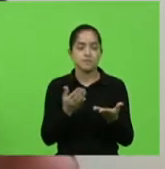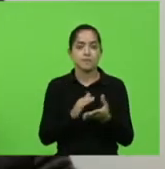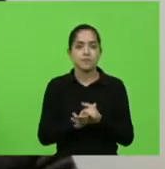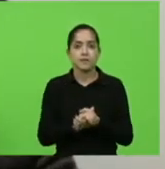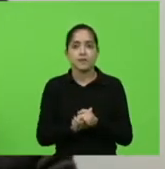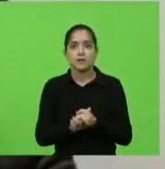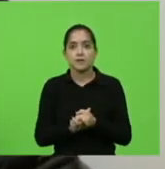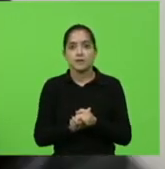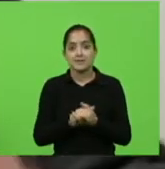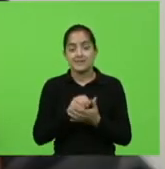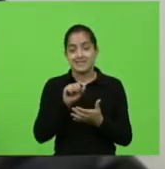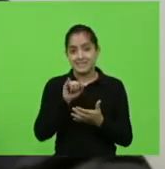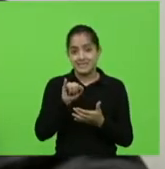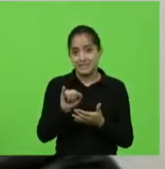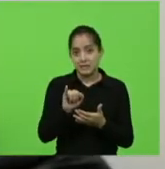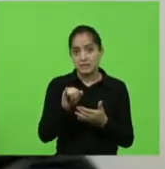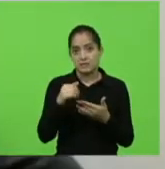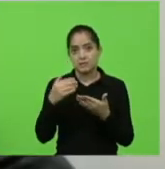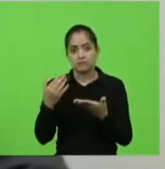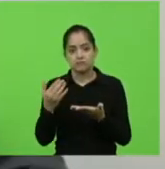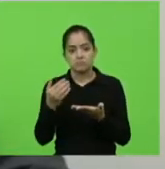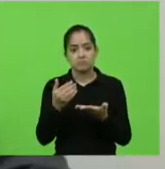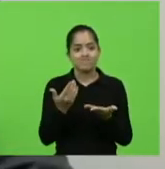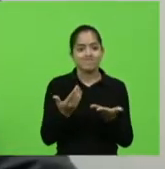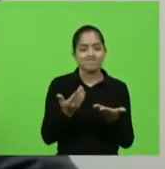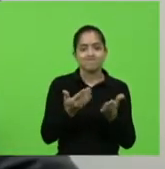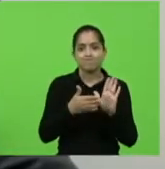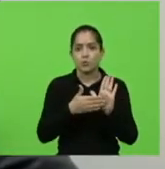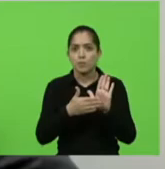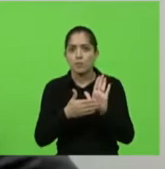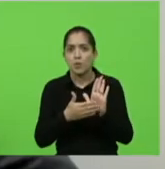não tivermos algumas ações